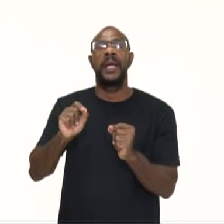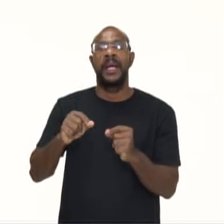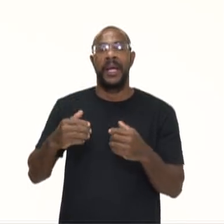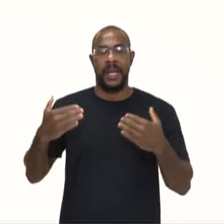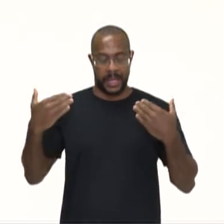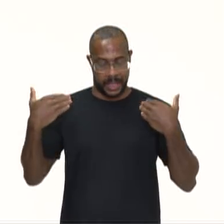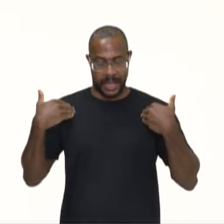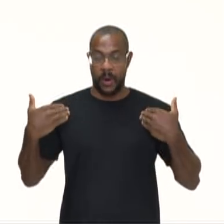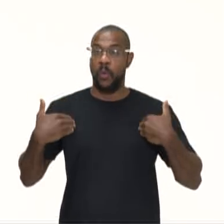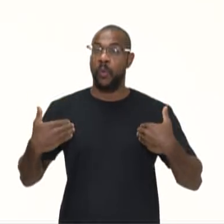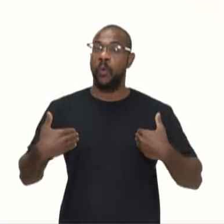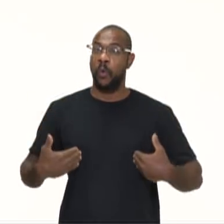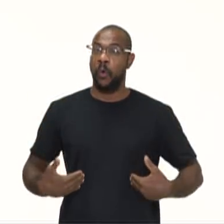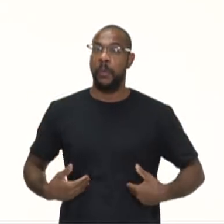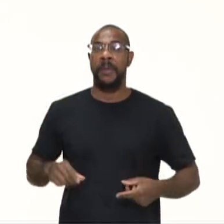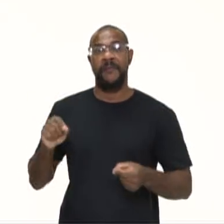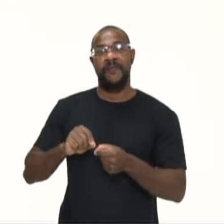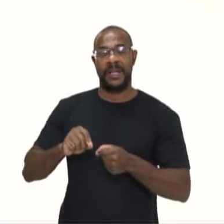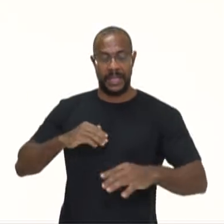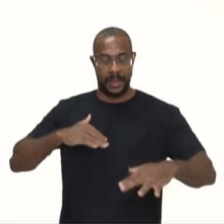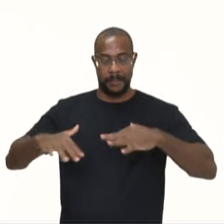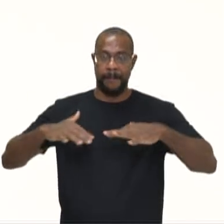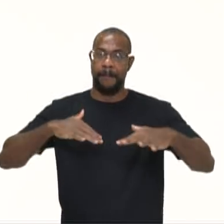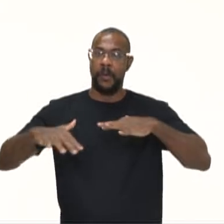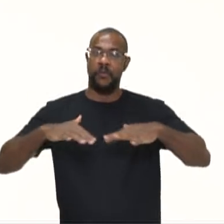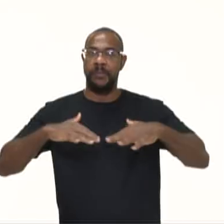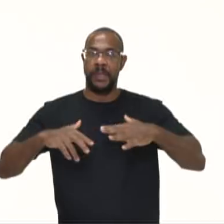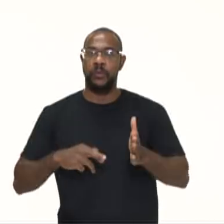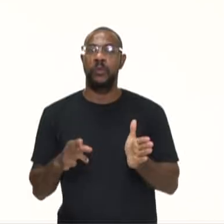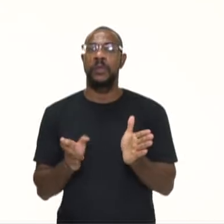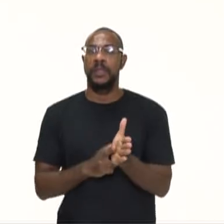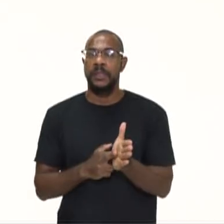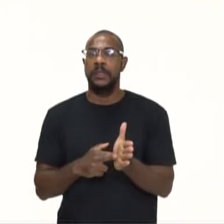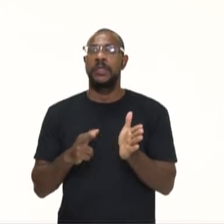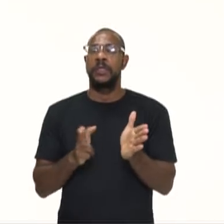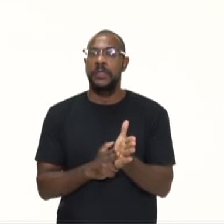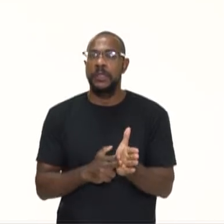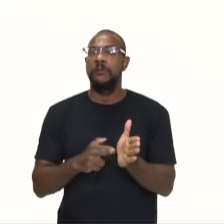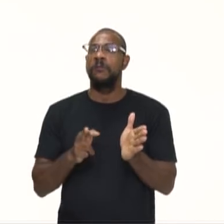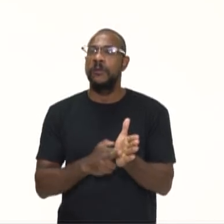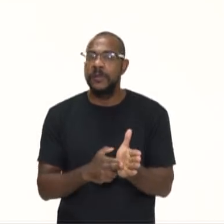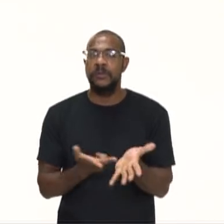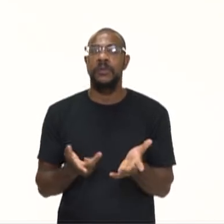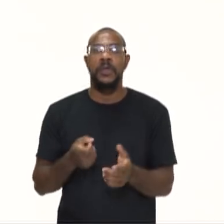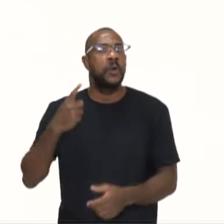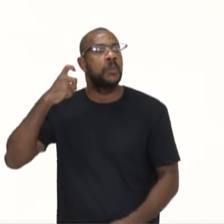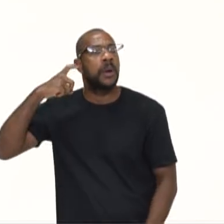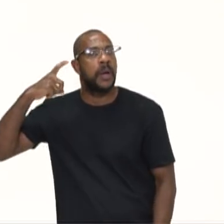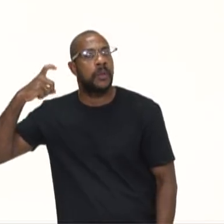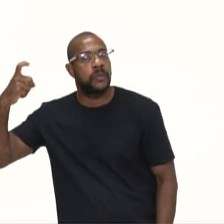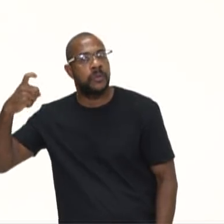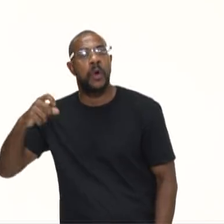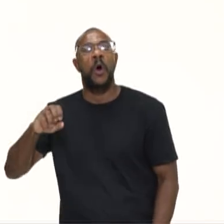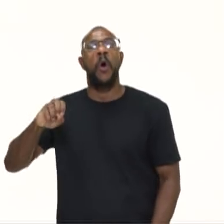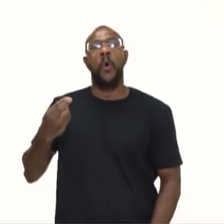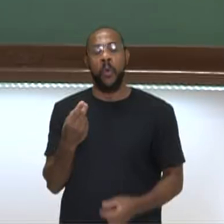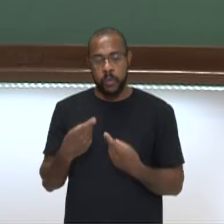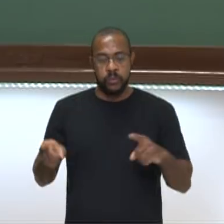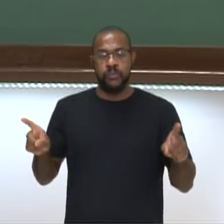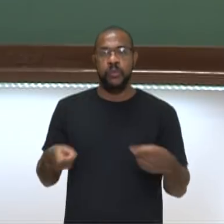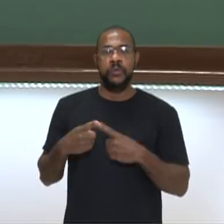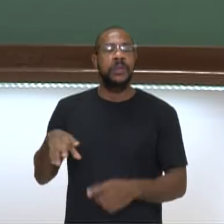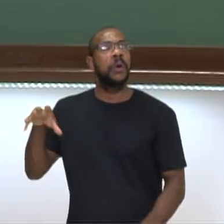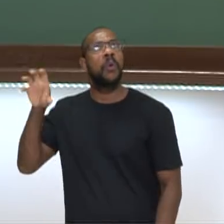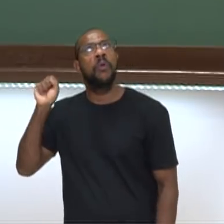para realizar movimentos ritmados, geralmente com o auxílio de sons ou de músicas. Então, olha que